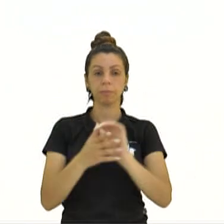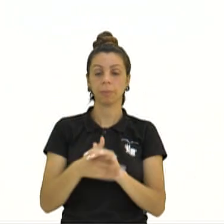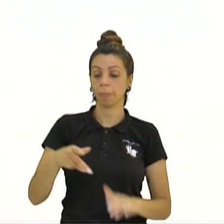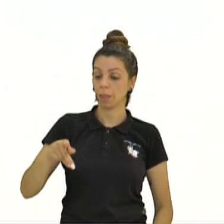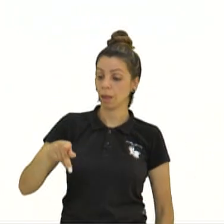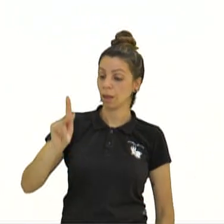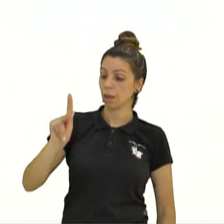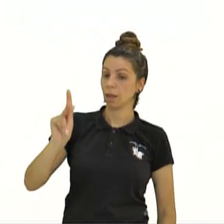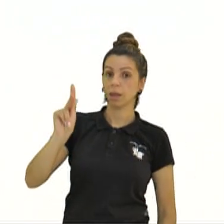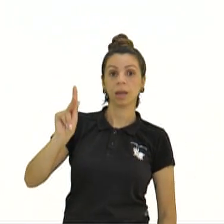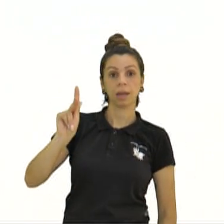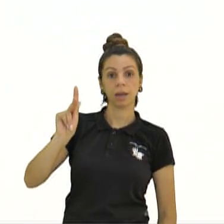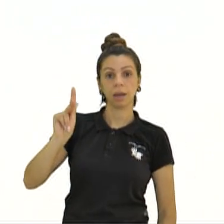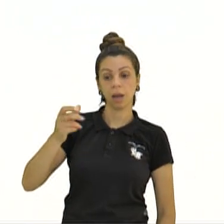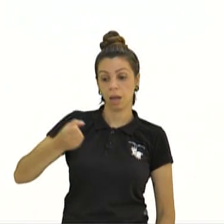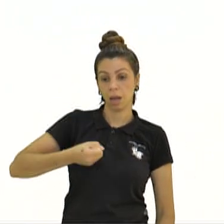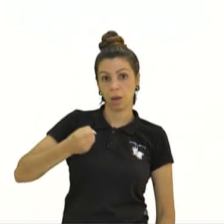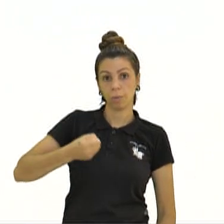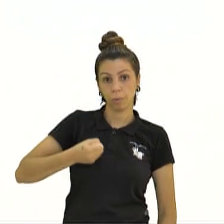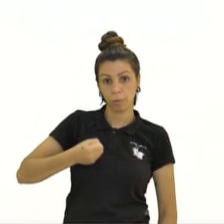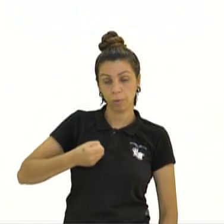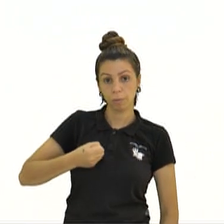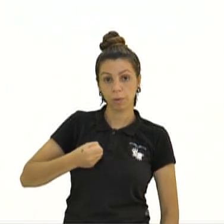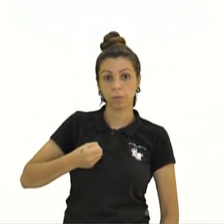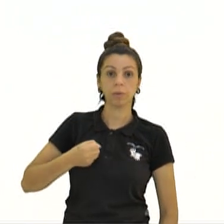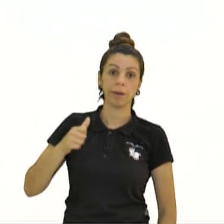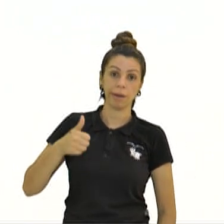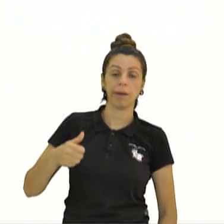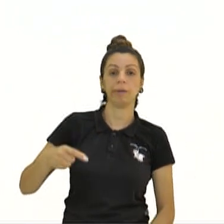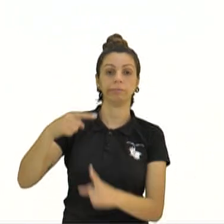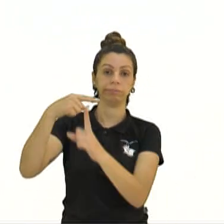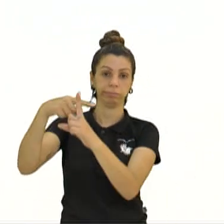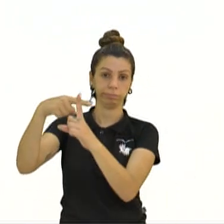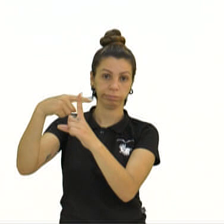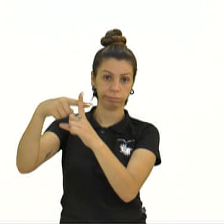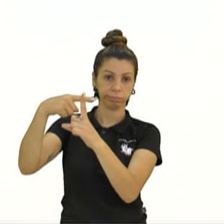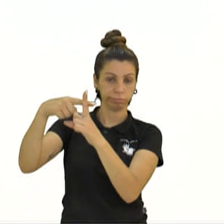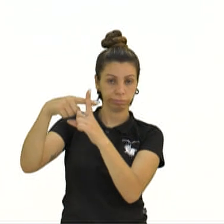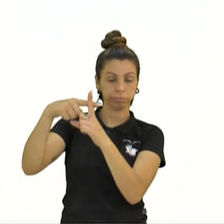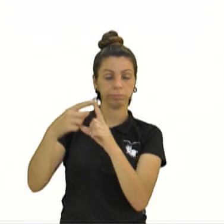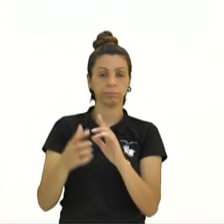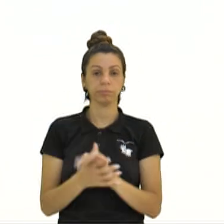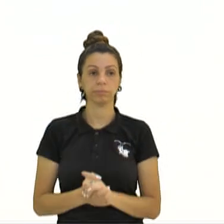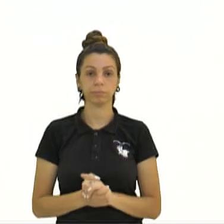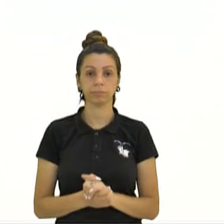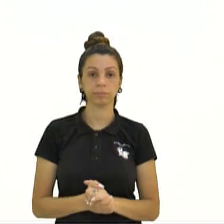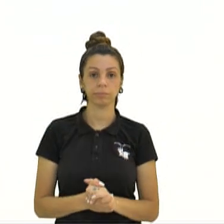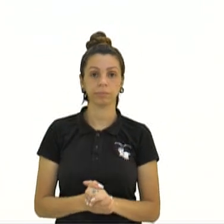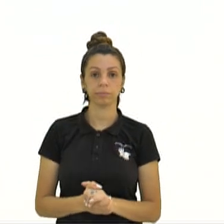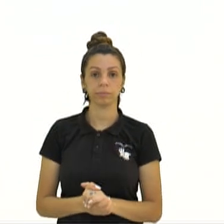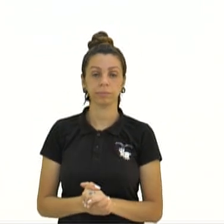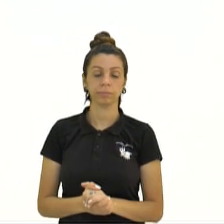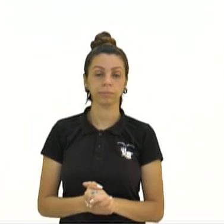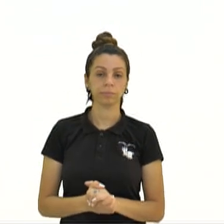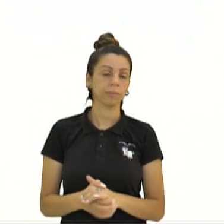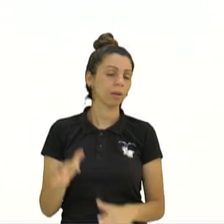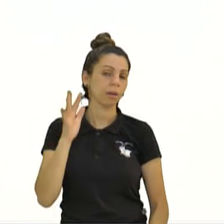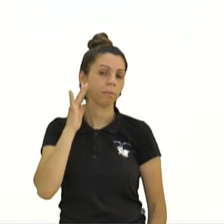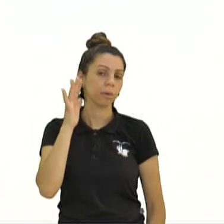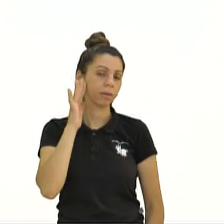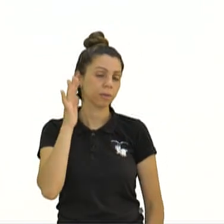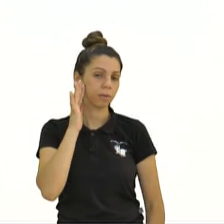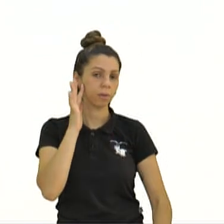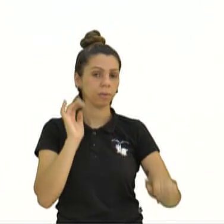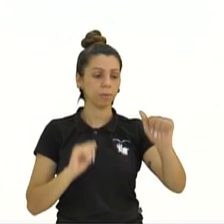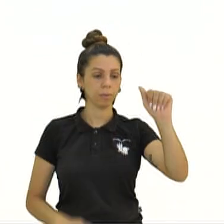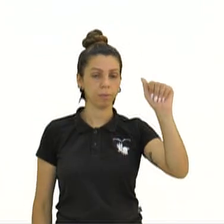um número real positivo, certo? Não é negativo, é um número real, mas que seja positivo, tá? Imagina o seguinte, o